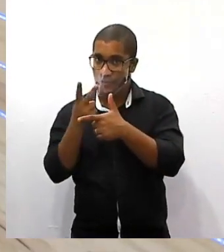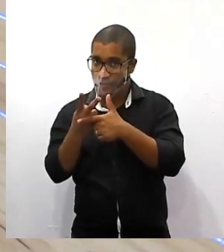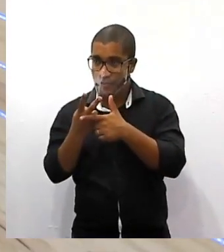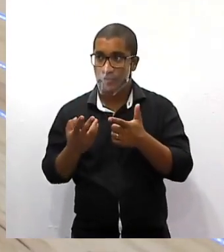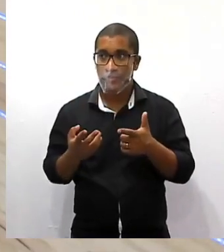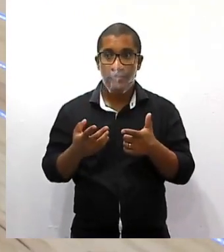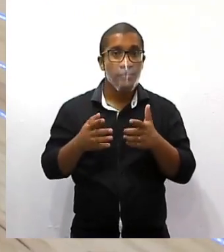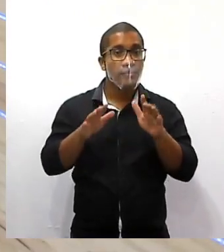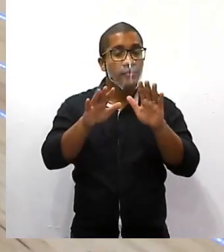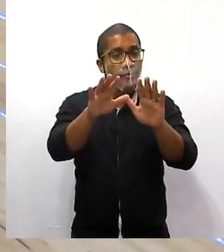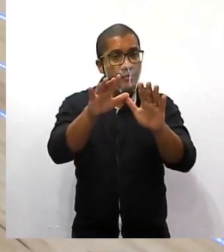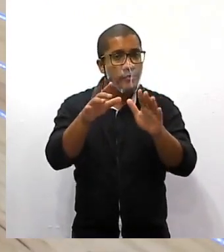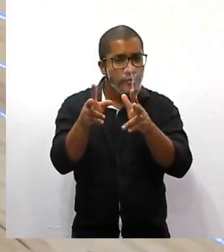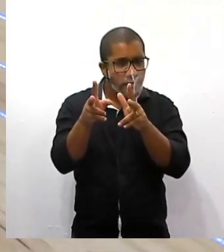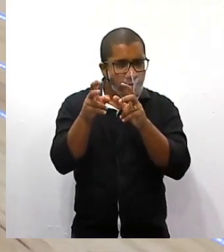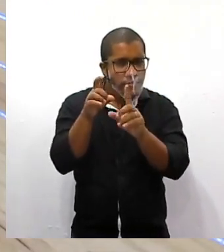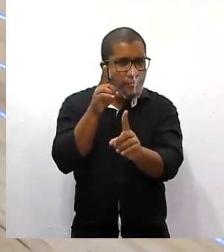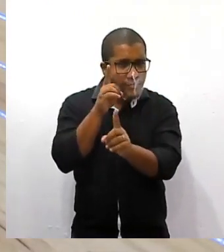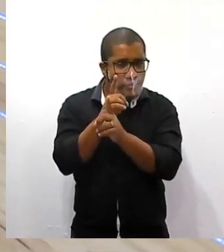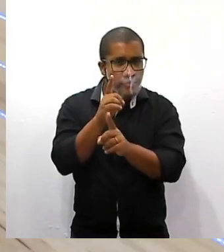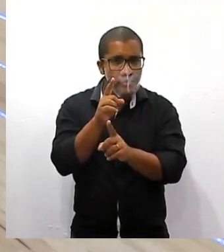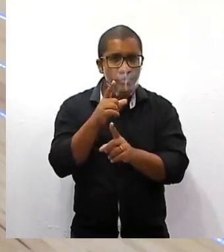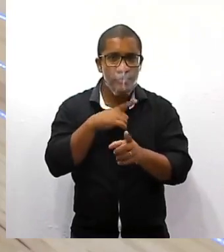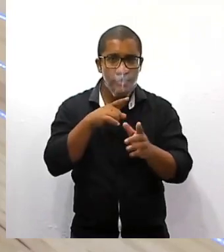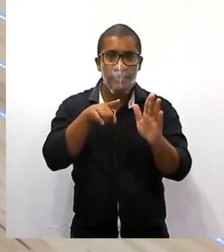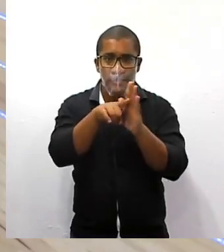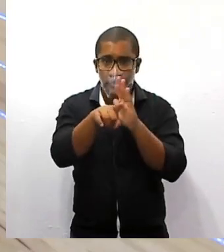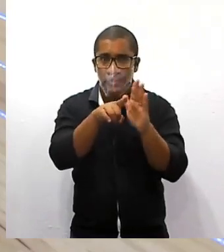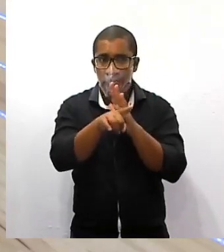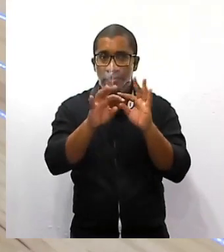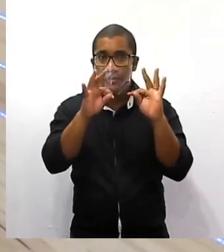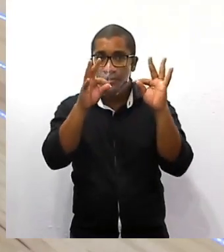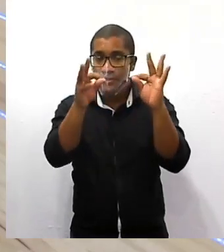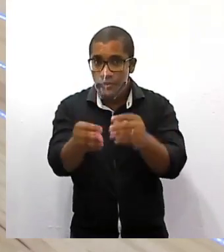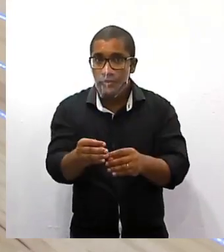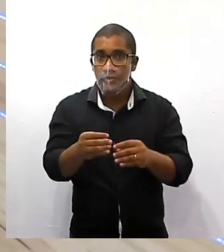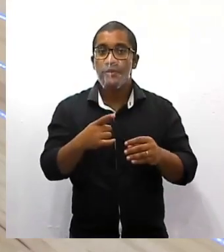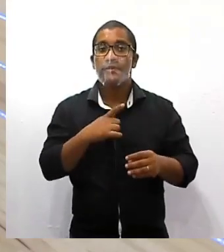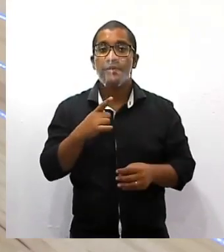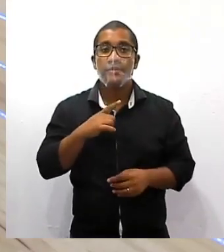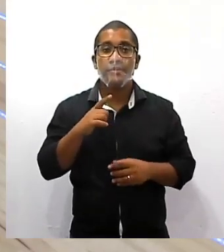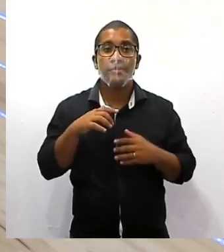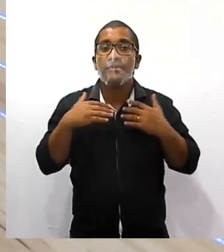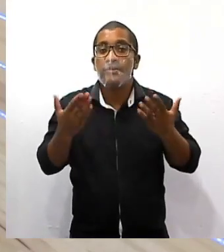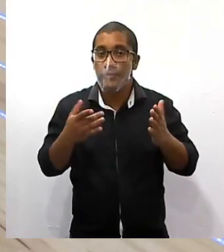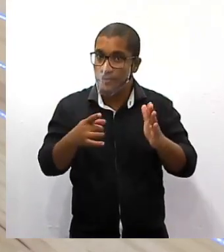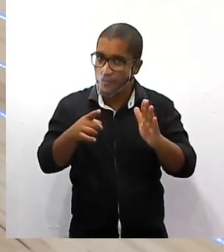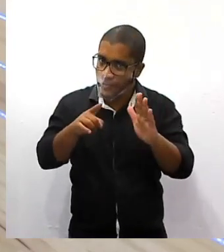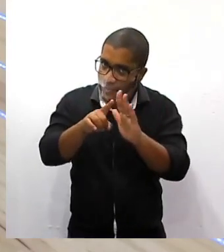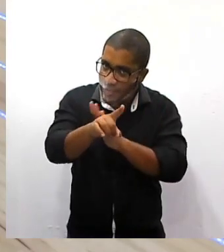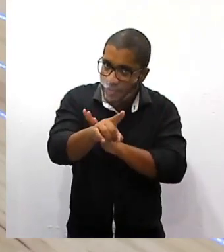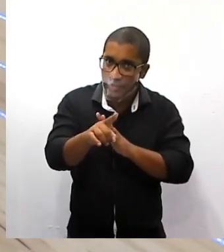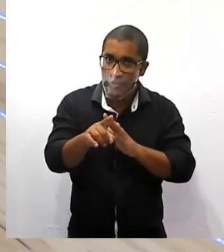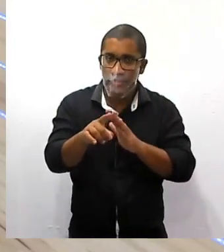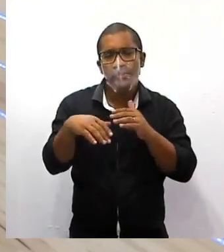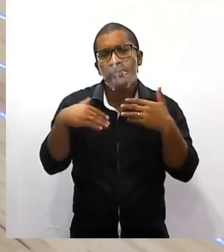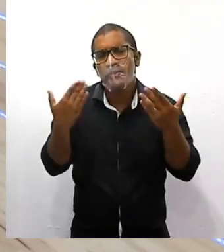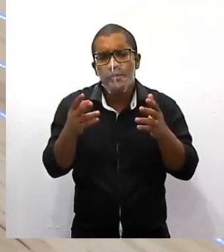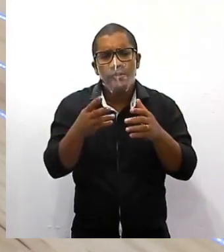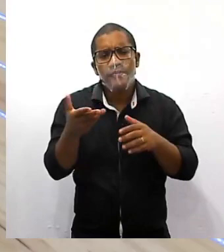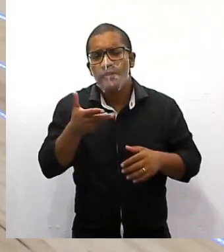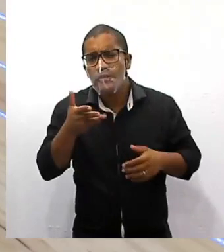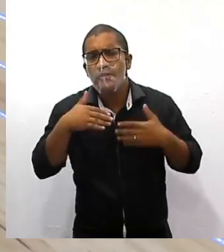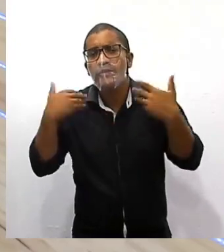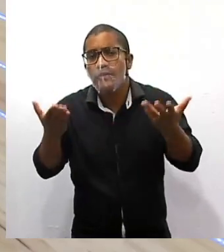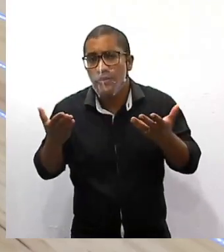Então percebam que toda a questão que a gente fez até o presente momento, a gente sempre fazia uma pergunta como qual a